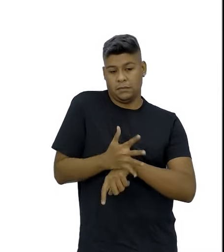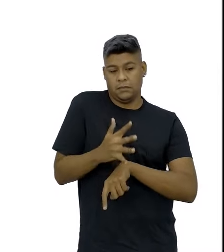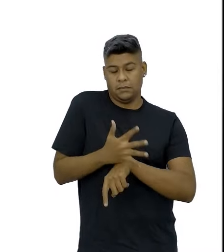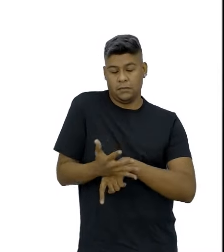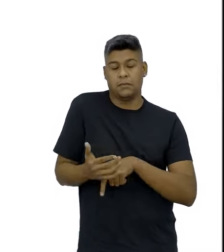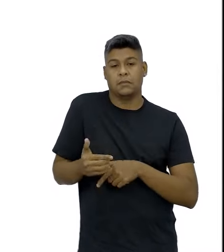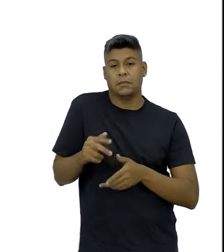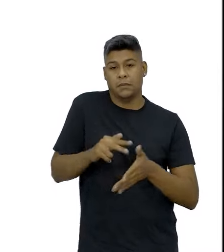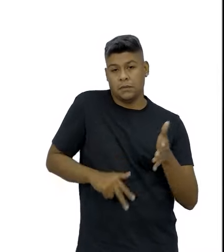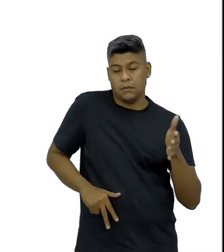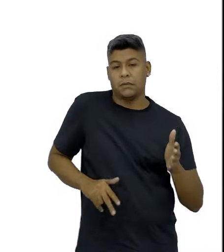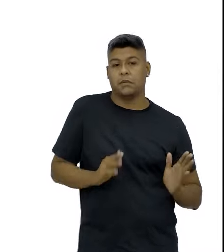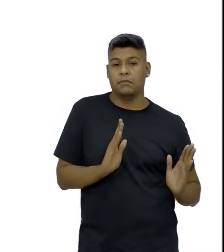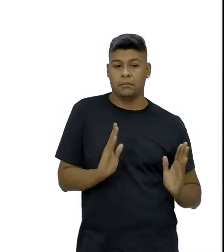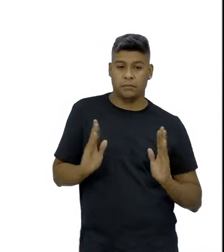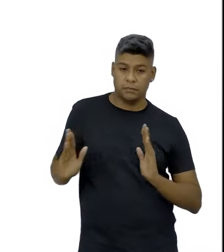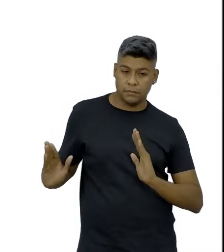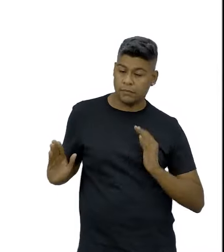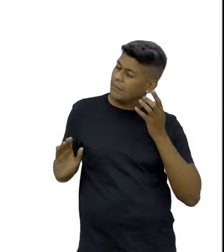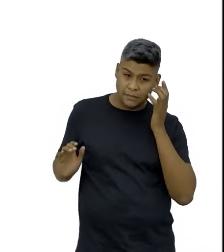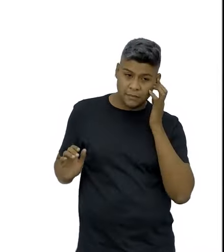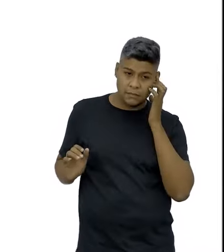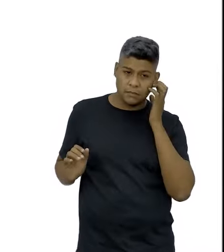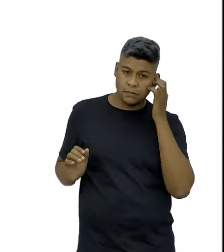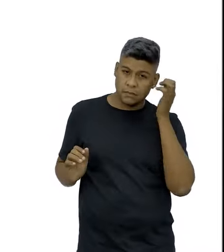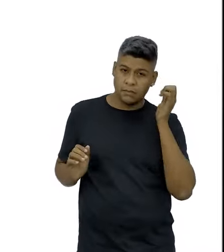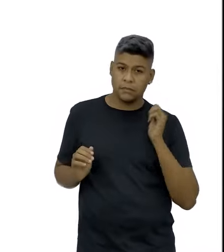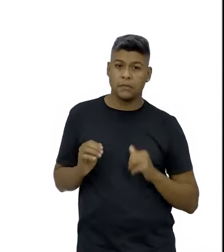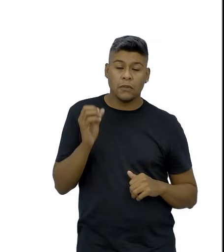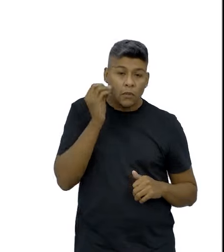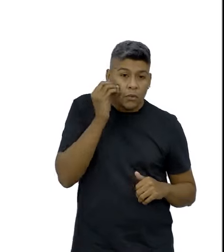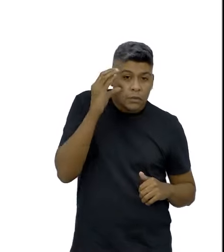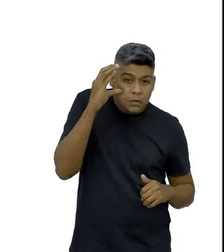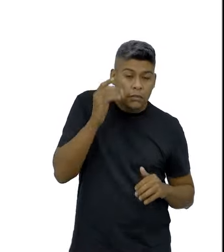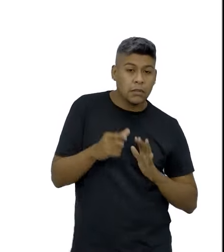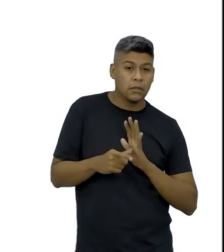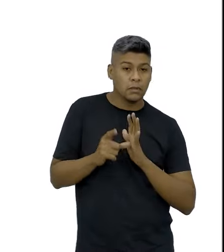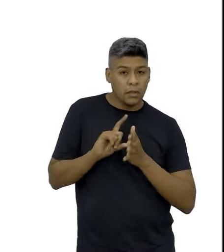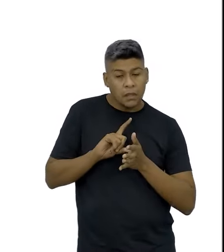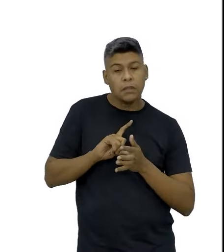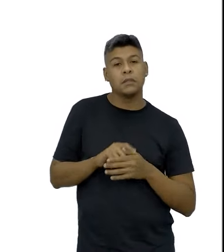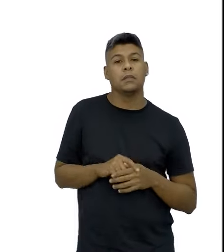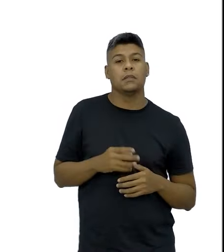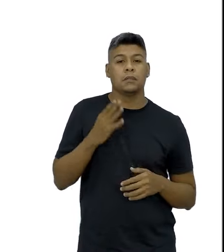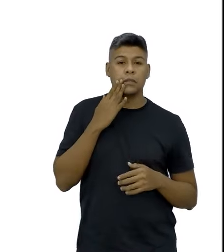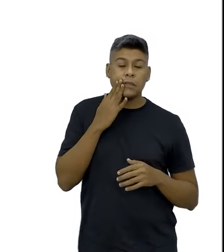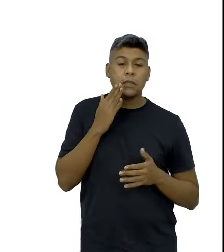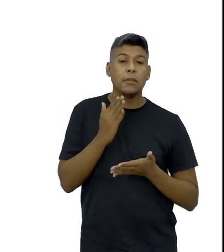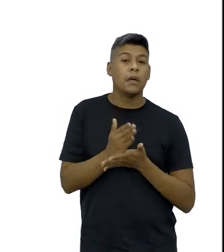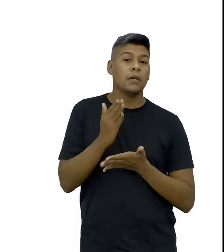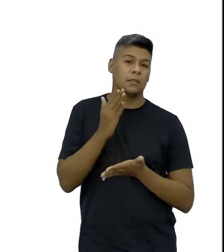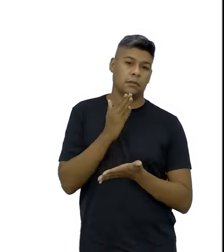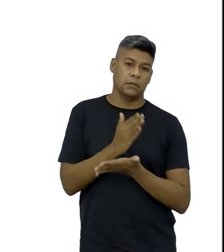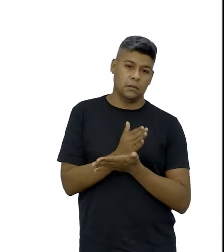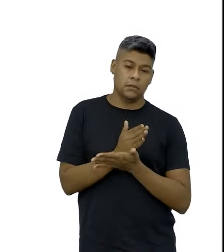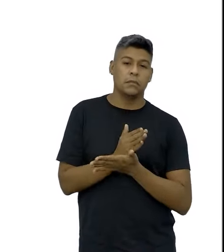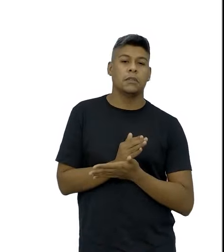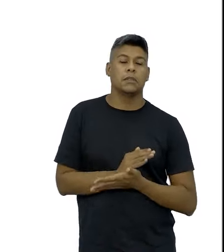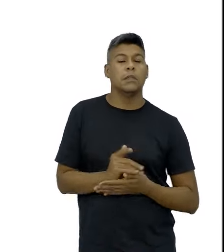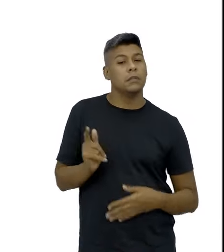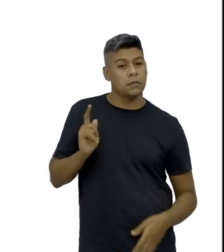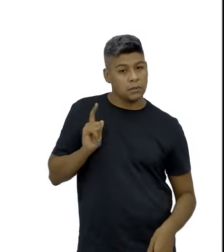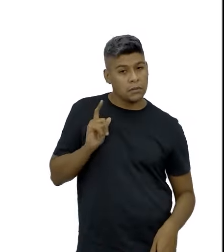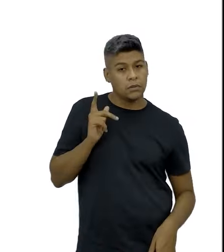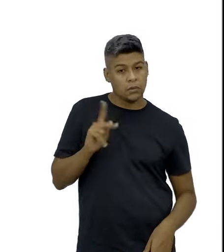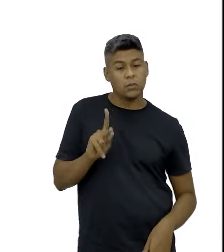camadas. A ativação de conhecimentos prévios e a elaboração de antecipações que a mediação